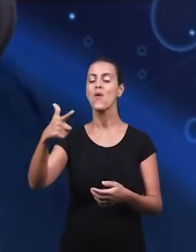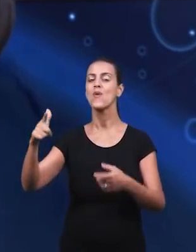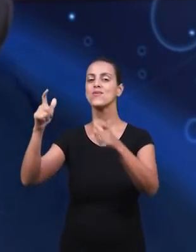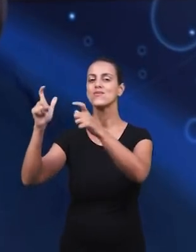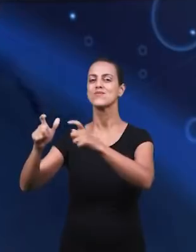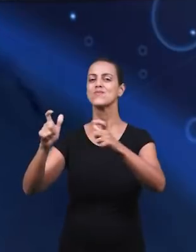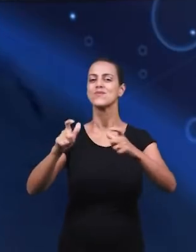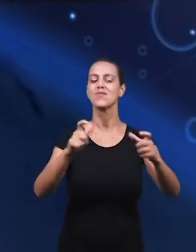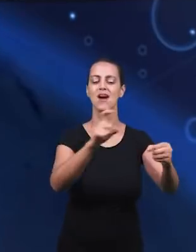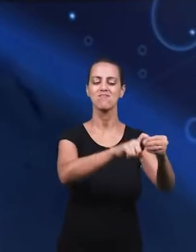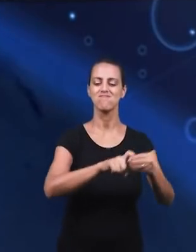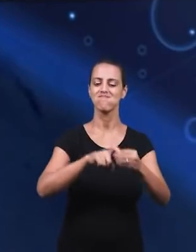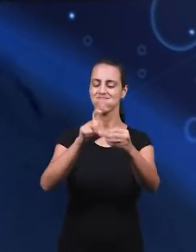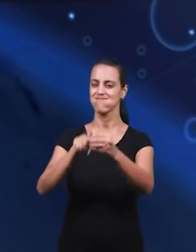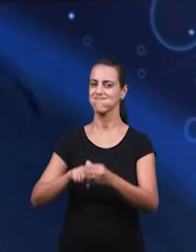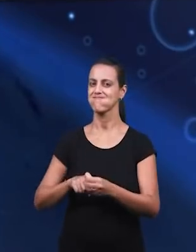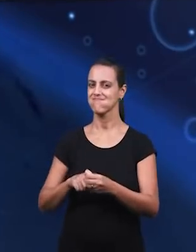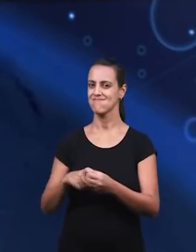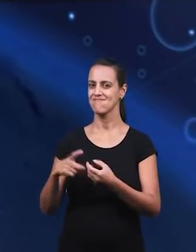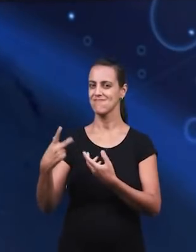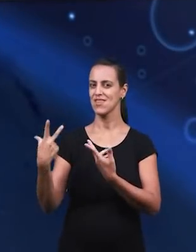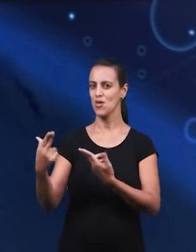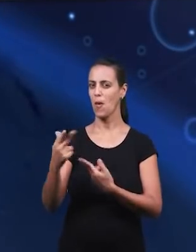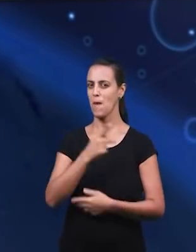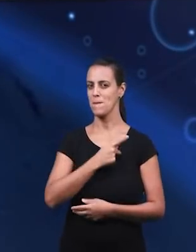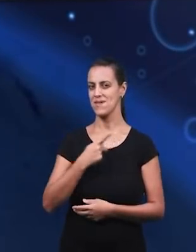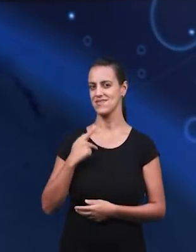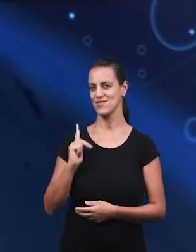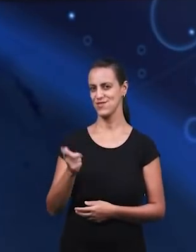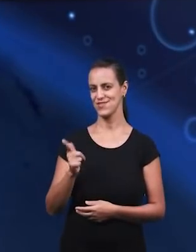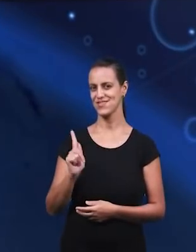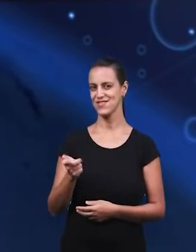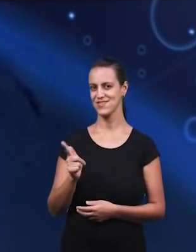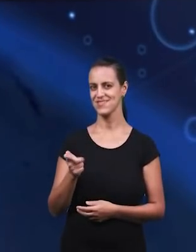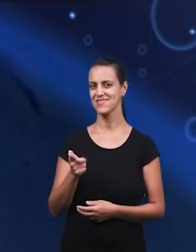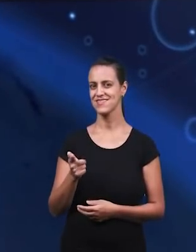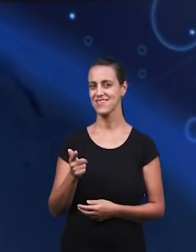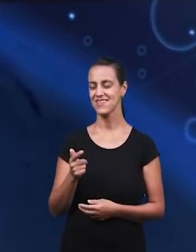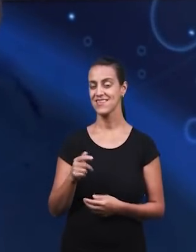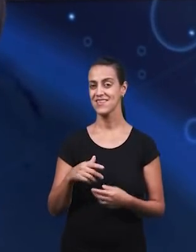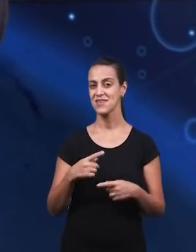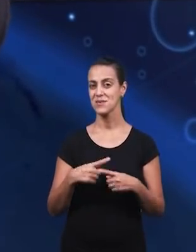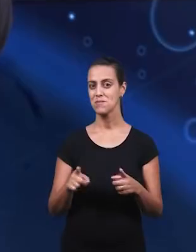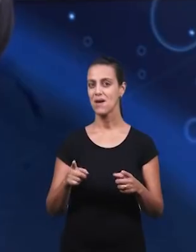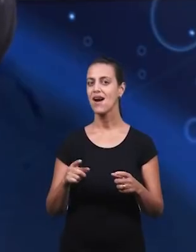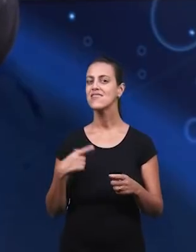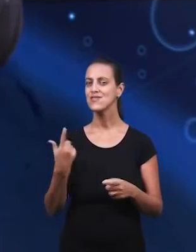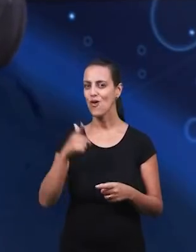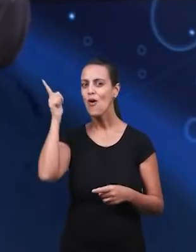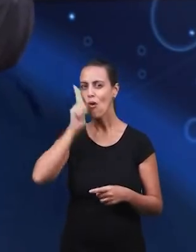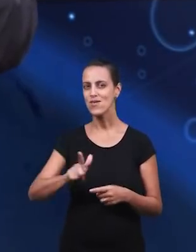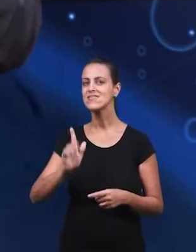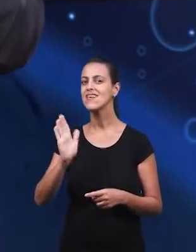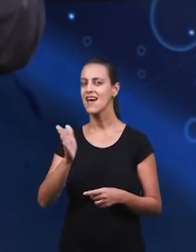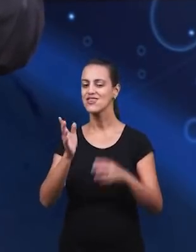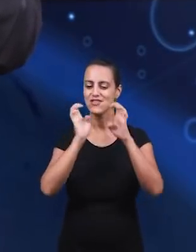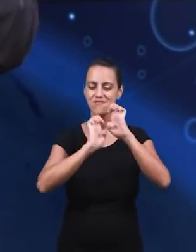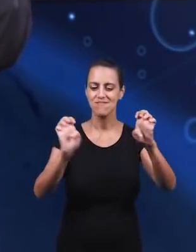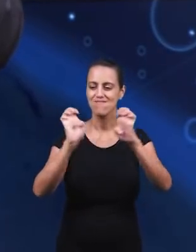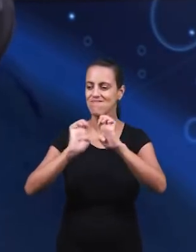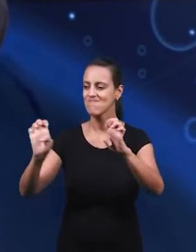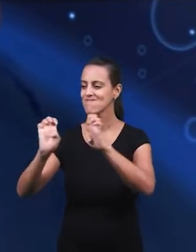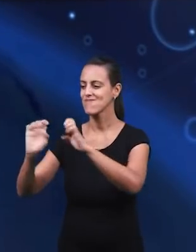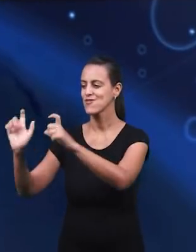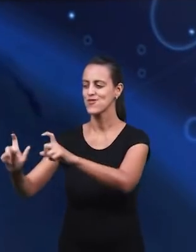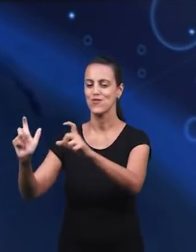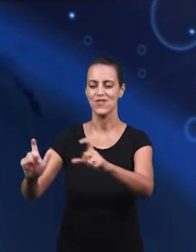irmão, expressão do pastor Gedeuti, né? Há muita terra a possuir, mas as terras estão sendo possuídas porque